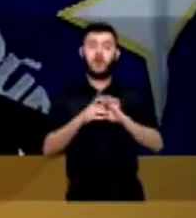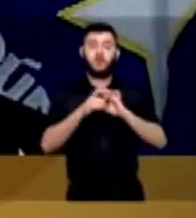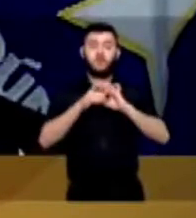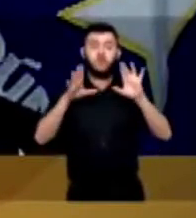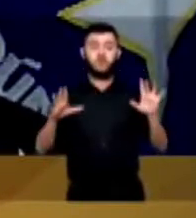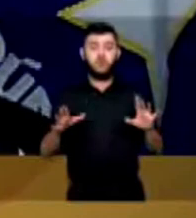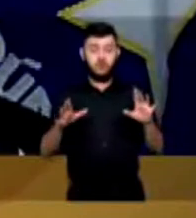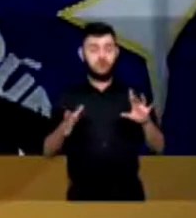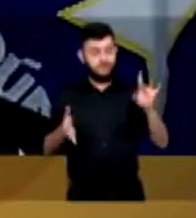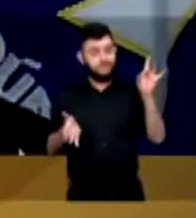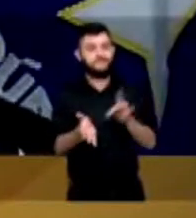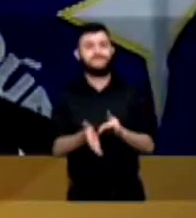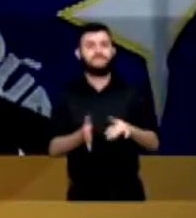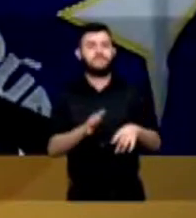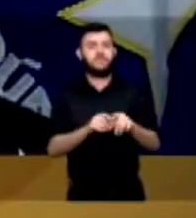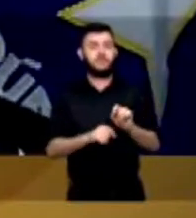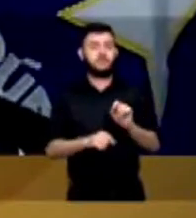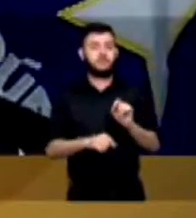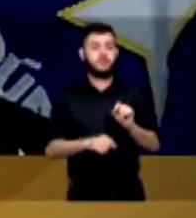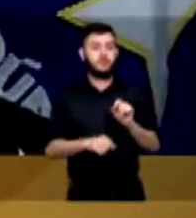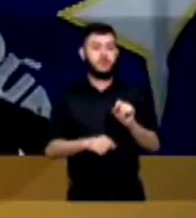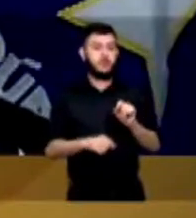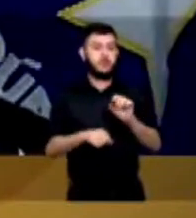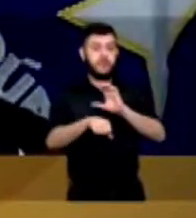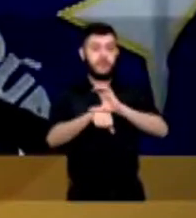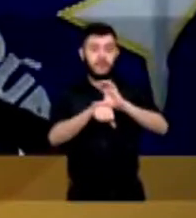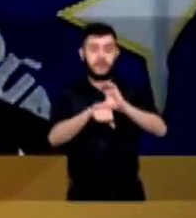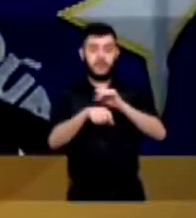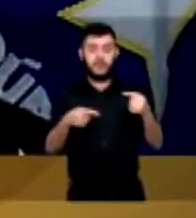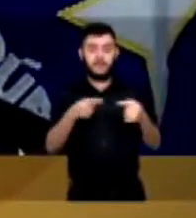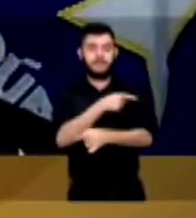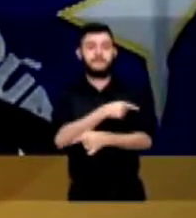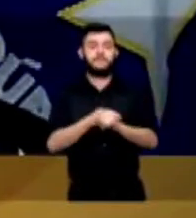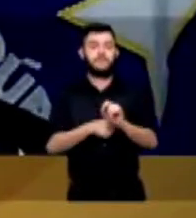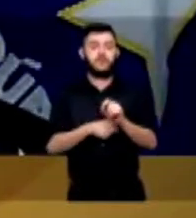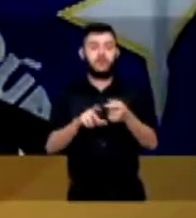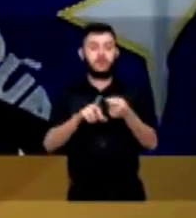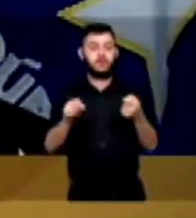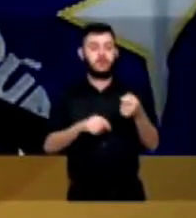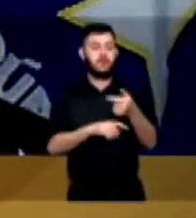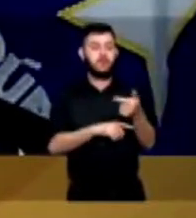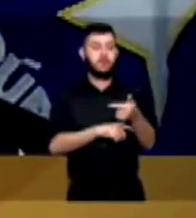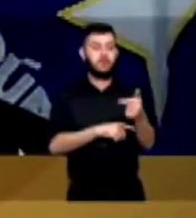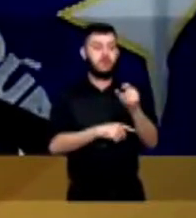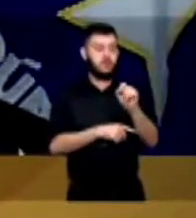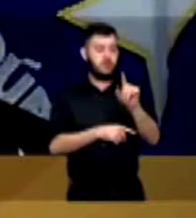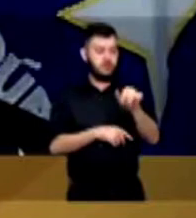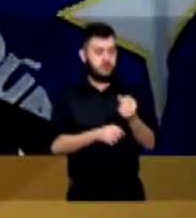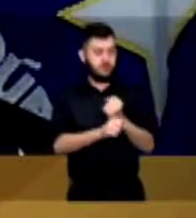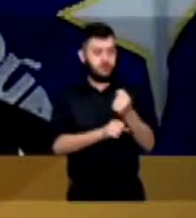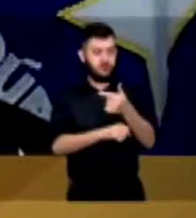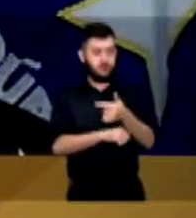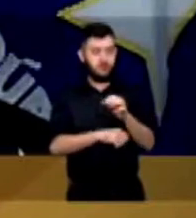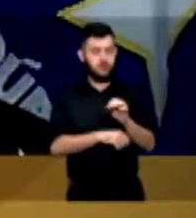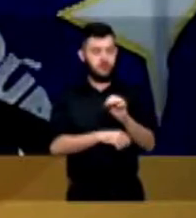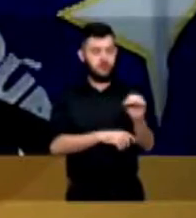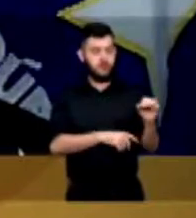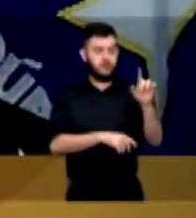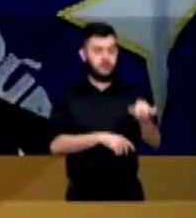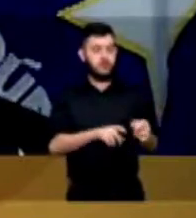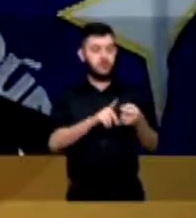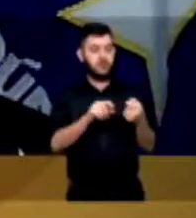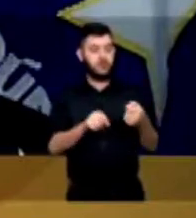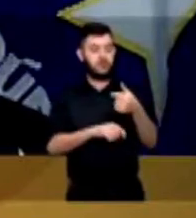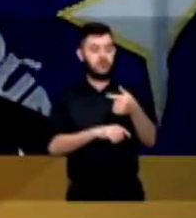pela inconstitucionalidade do artigo 2º da emenda constitucional número 30 de 2000 e do artigo 78 do